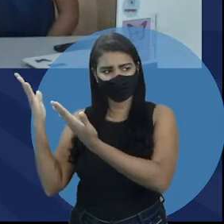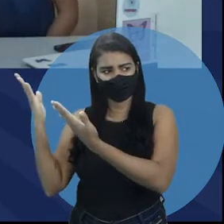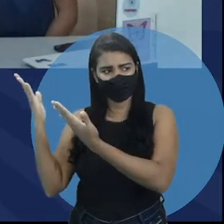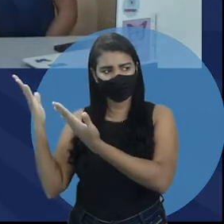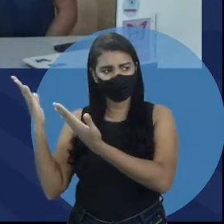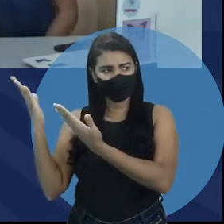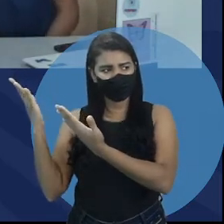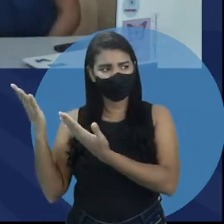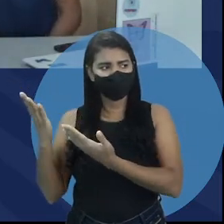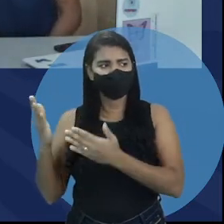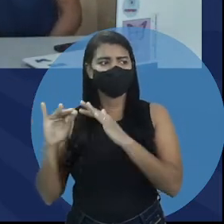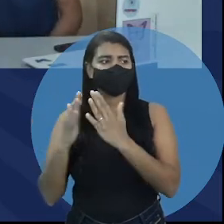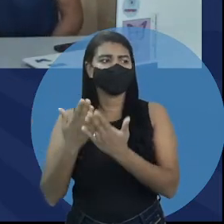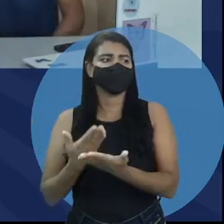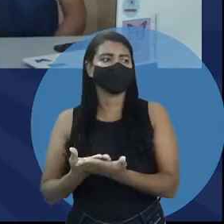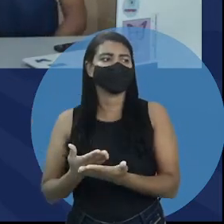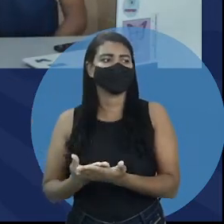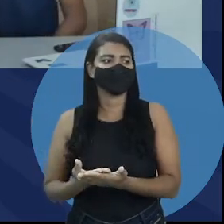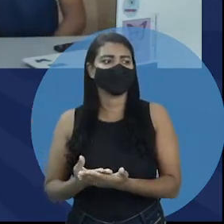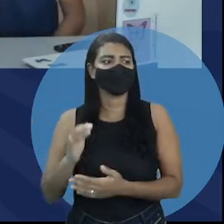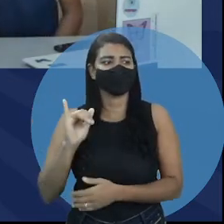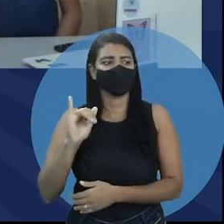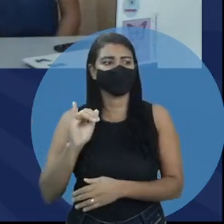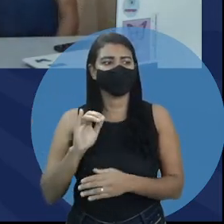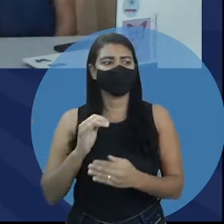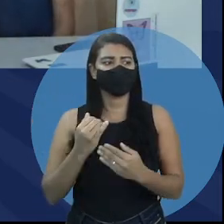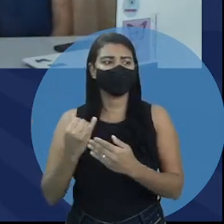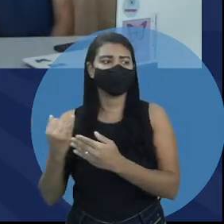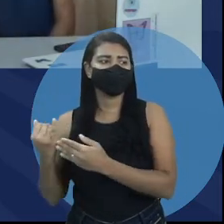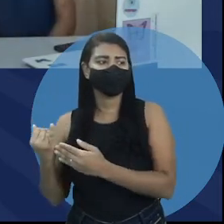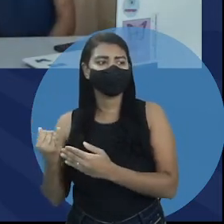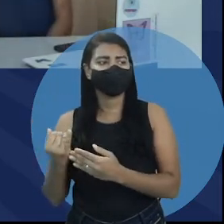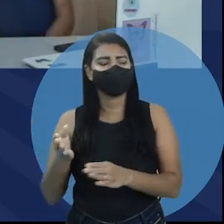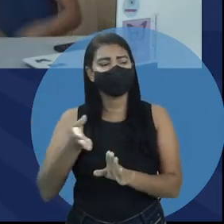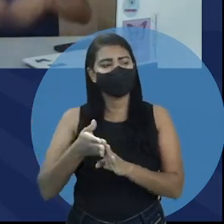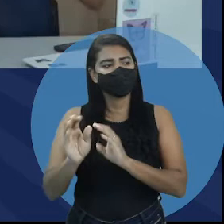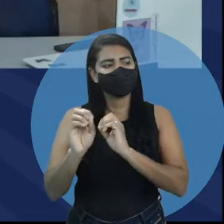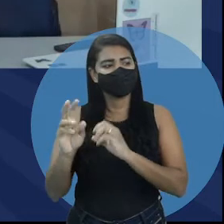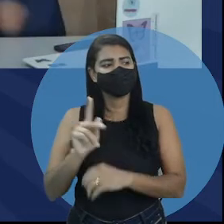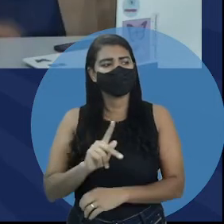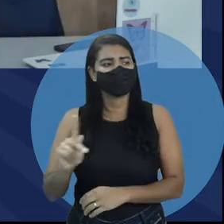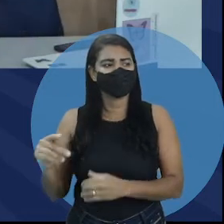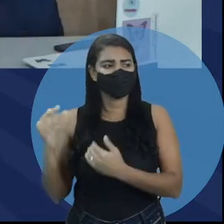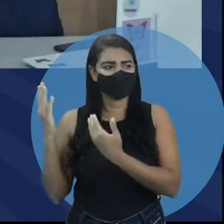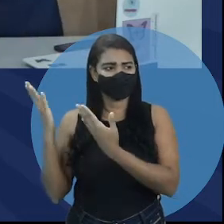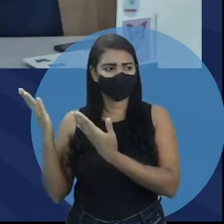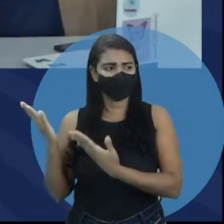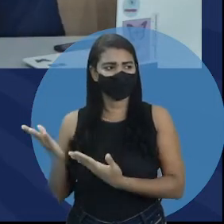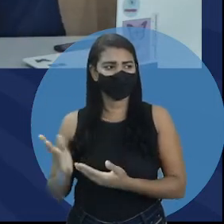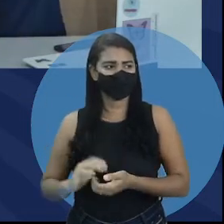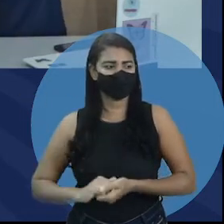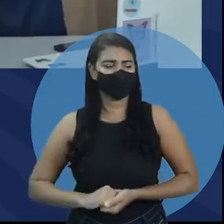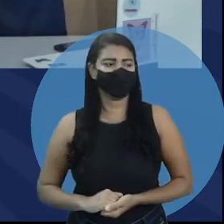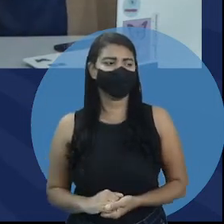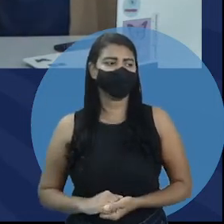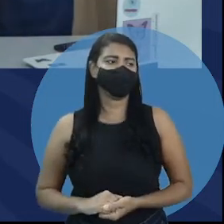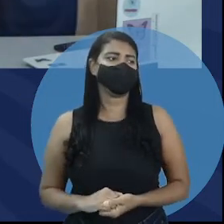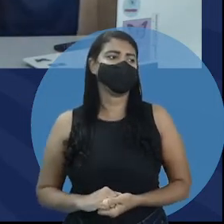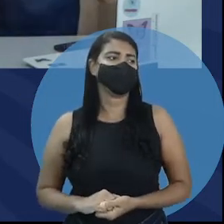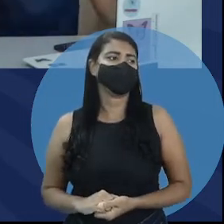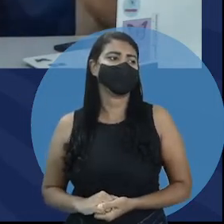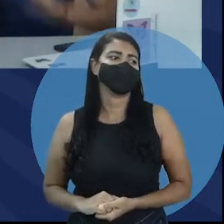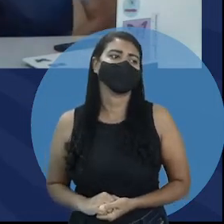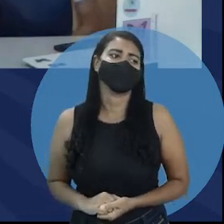Somos do Areia de Carnaval em Itapsuma e temos como orientadora a professora Cibele Reis. Sou eu. Parece, velho.